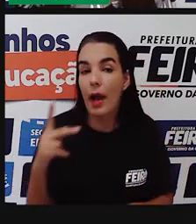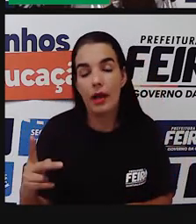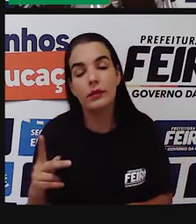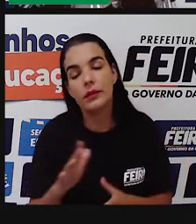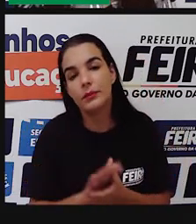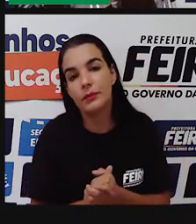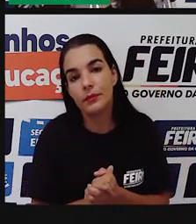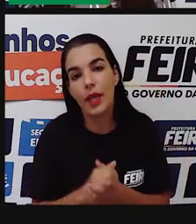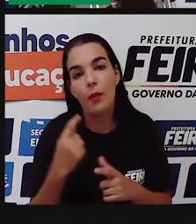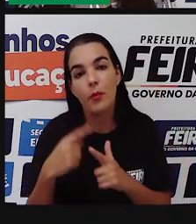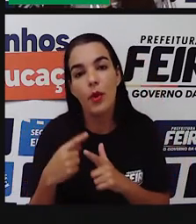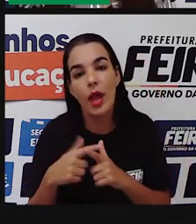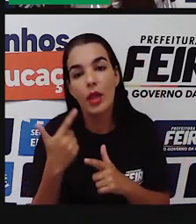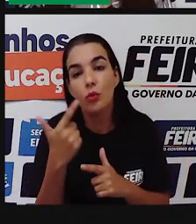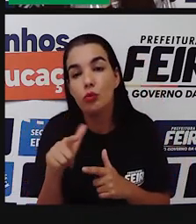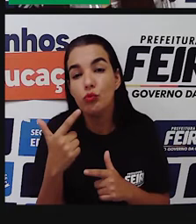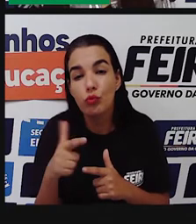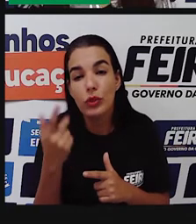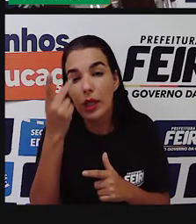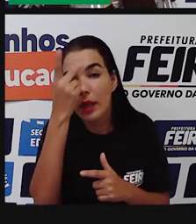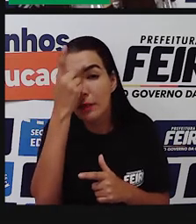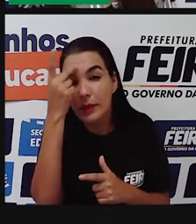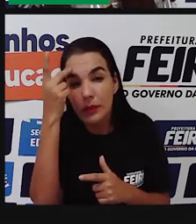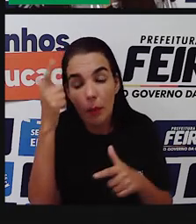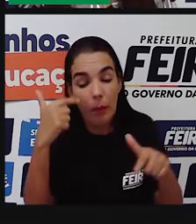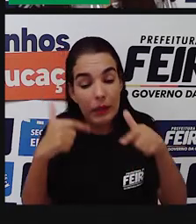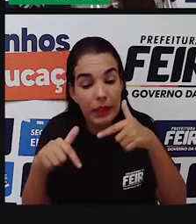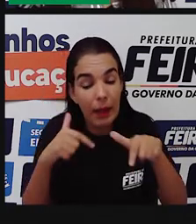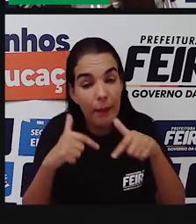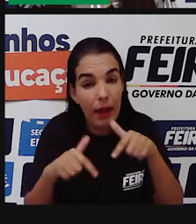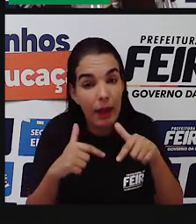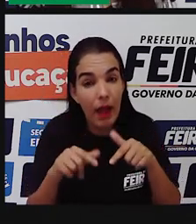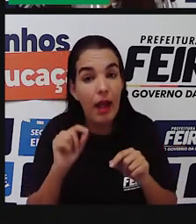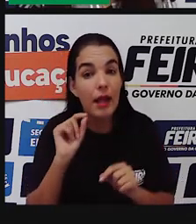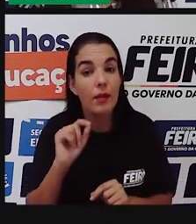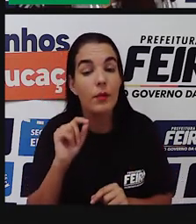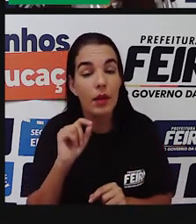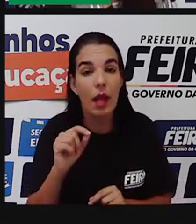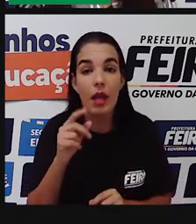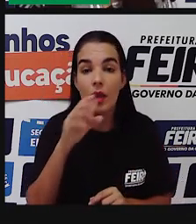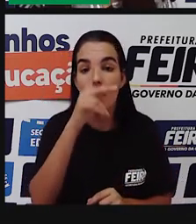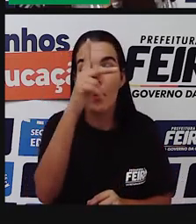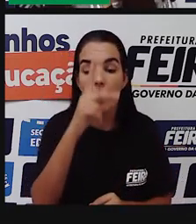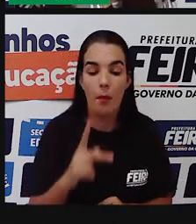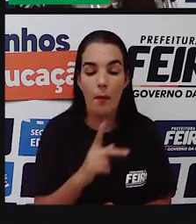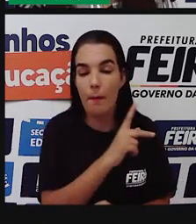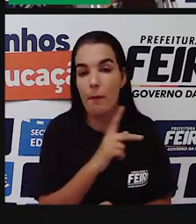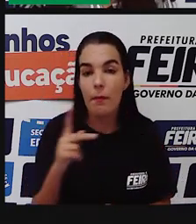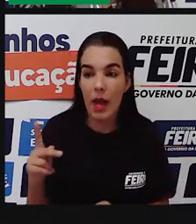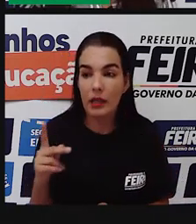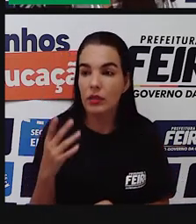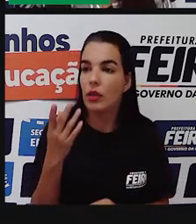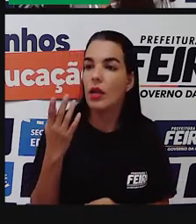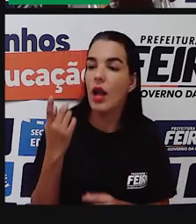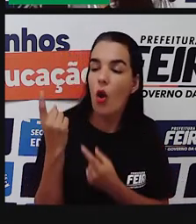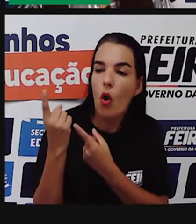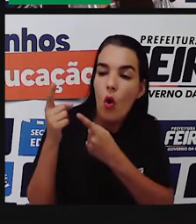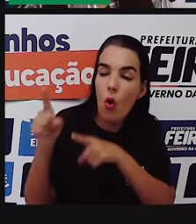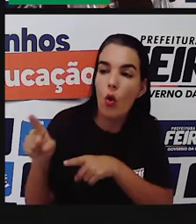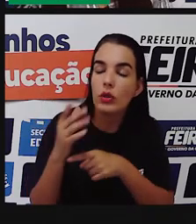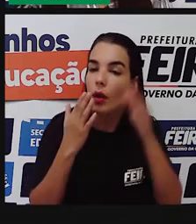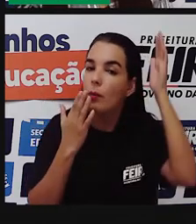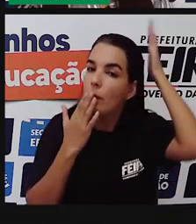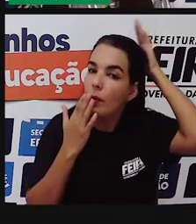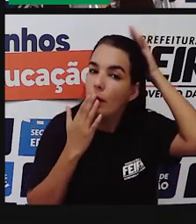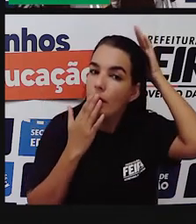obra para o trabalho e os jesuítas, eles eram contra a escravização dos índios, né, indígena, a